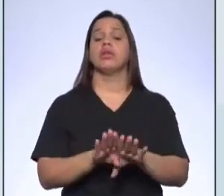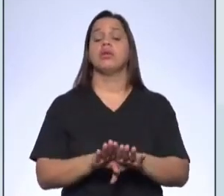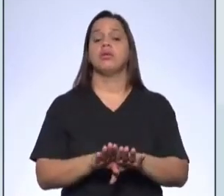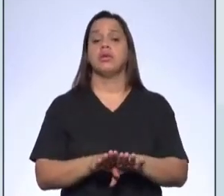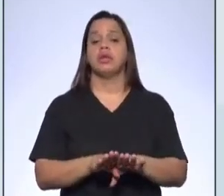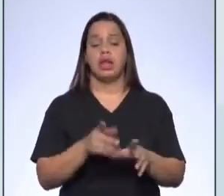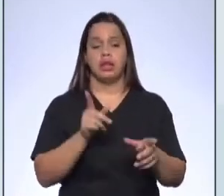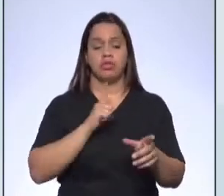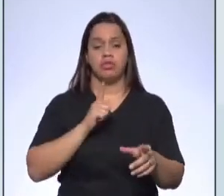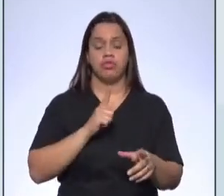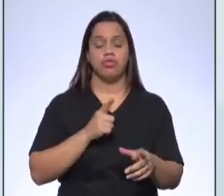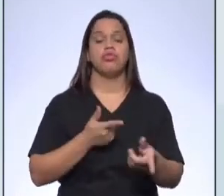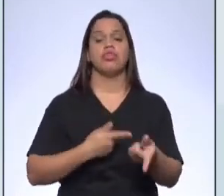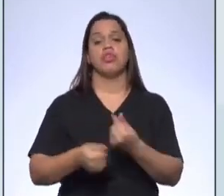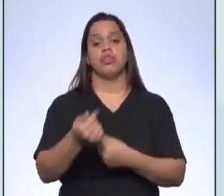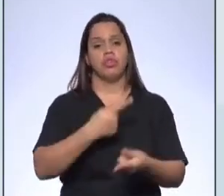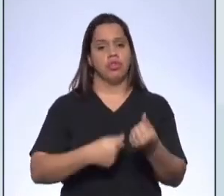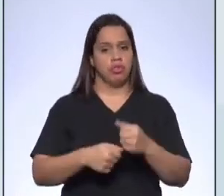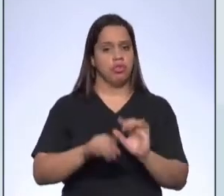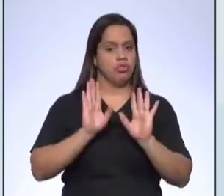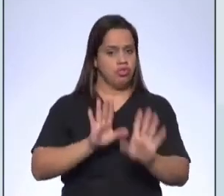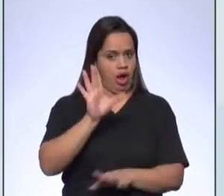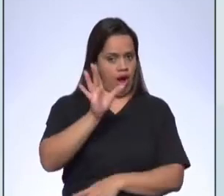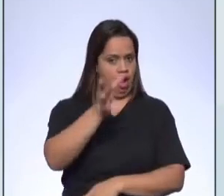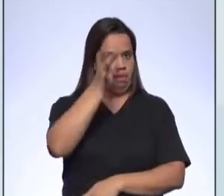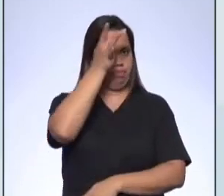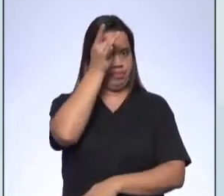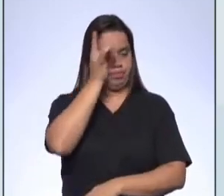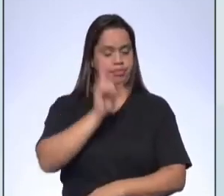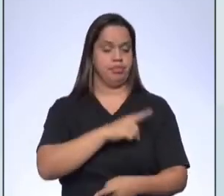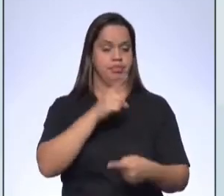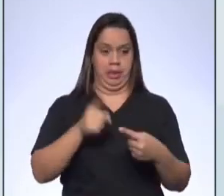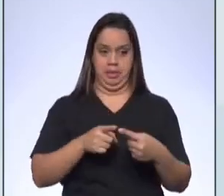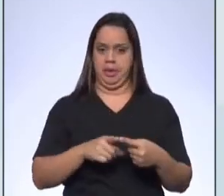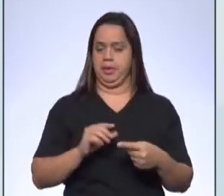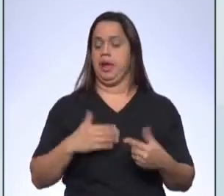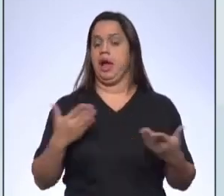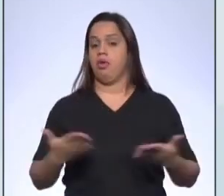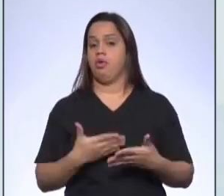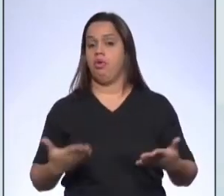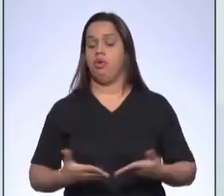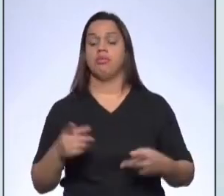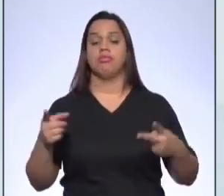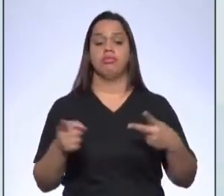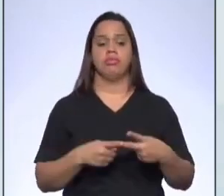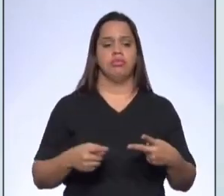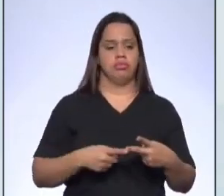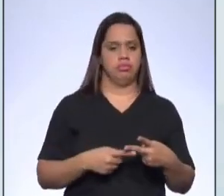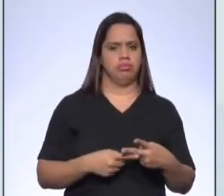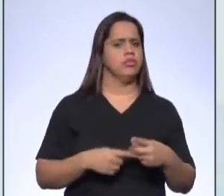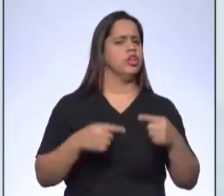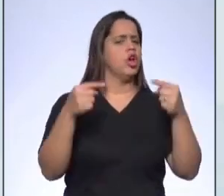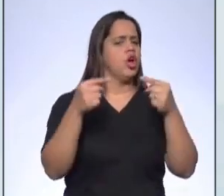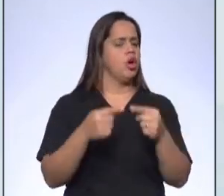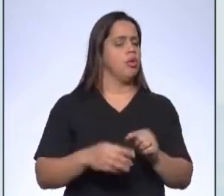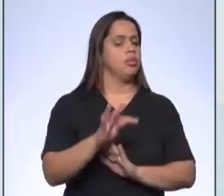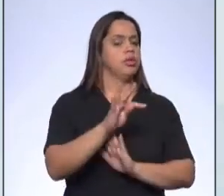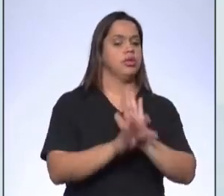relações comerciais? Gravou? Essa é a primeira pergunta. Segunda, conforme o texto, o